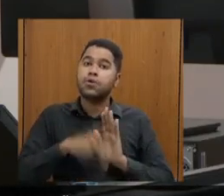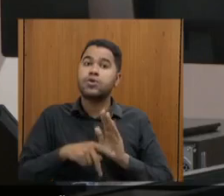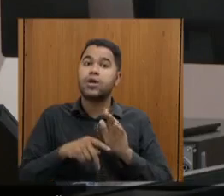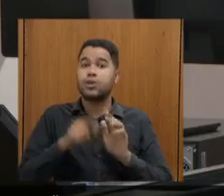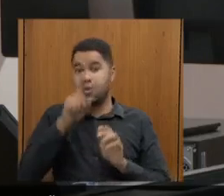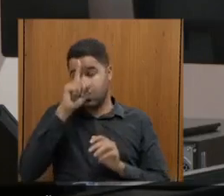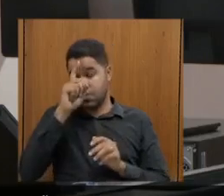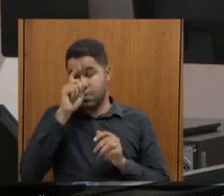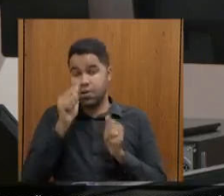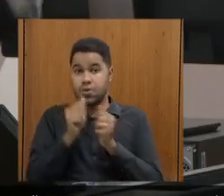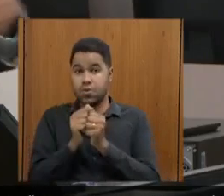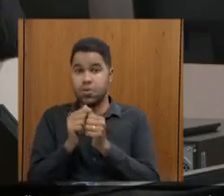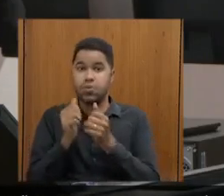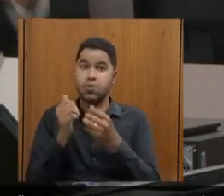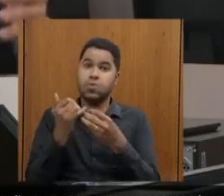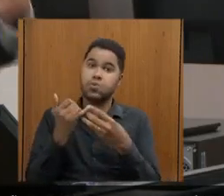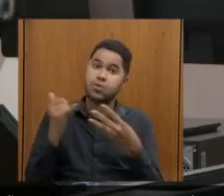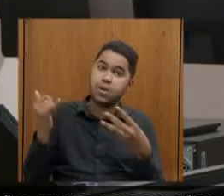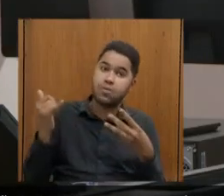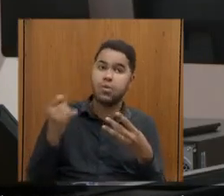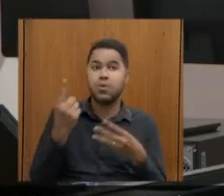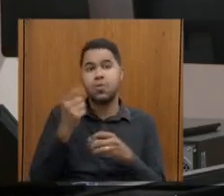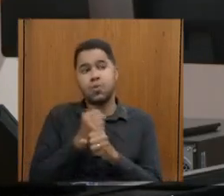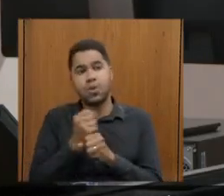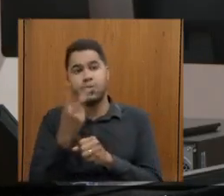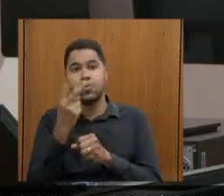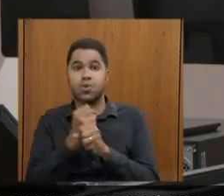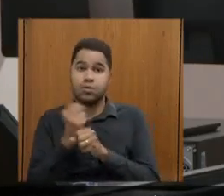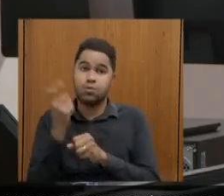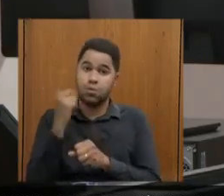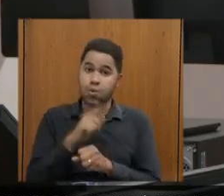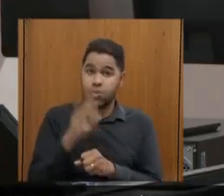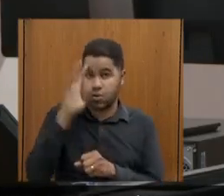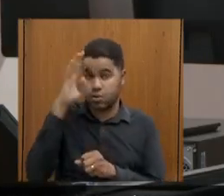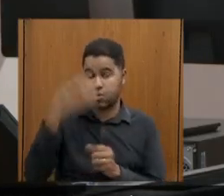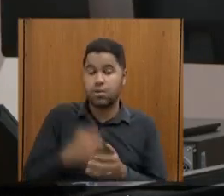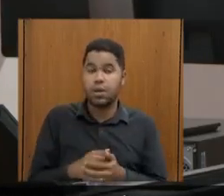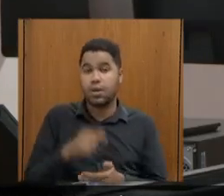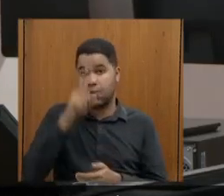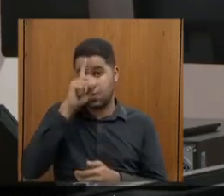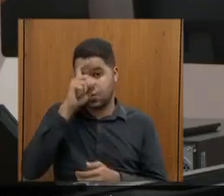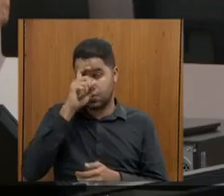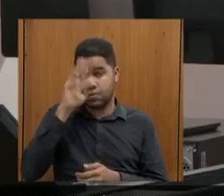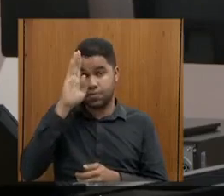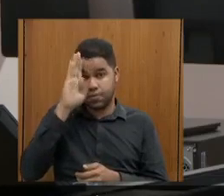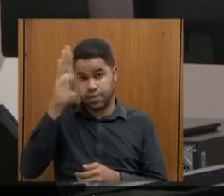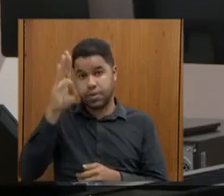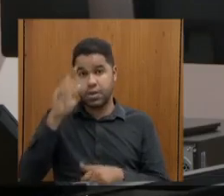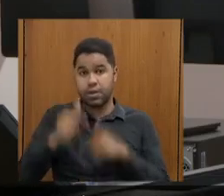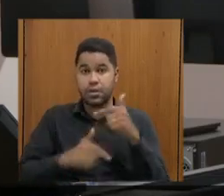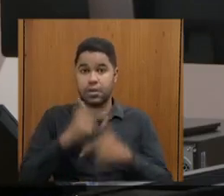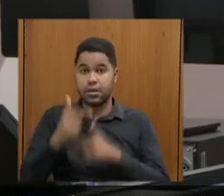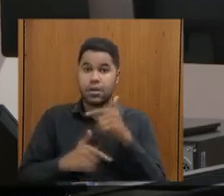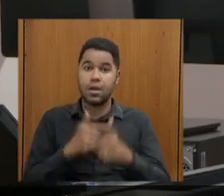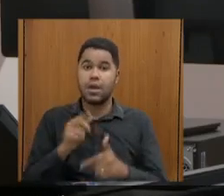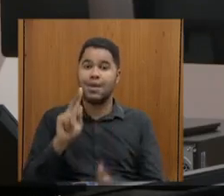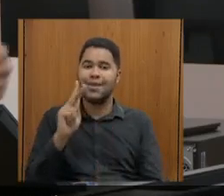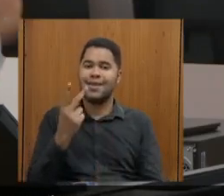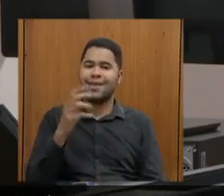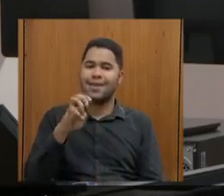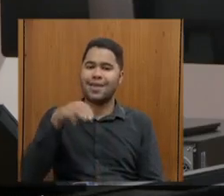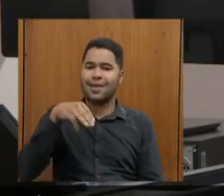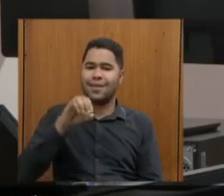estão trabalhando com a Cemig durante um ano dois anos para poder resolver então os hospitais Principalmente nos hospitais trabalham com hemodiálise